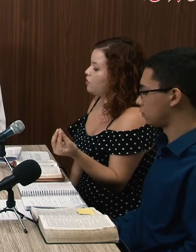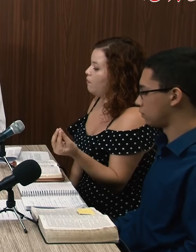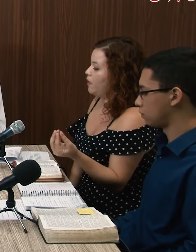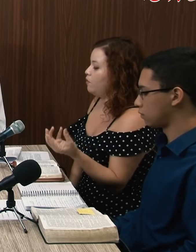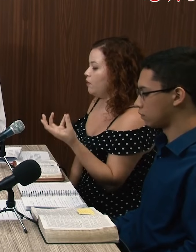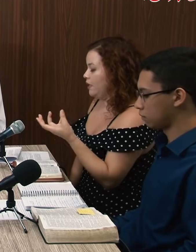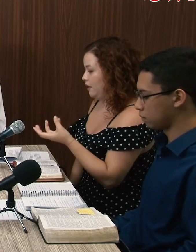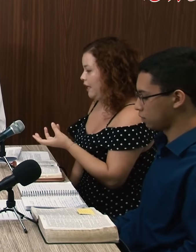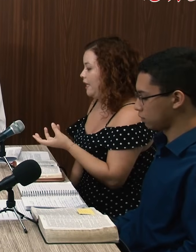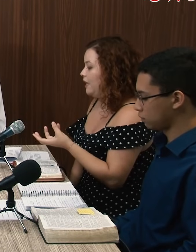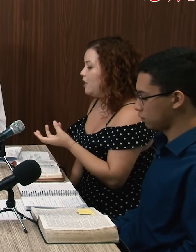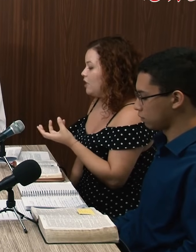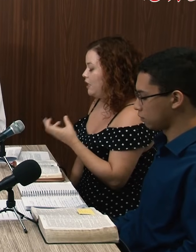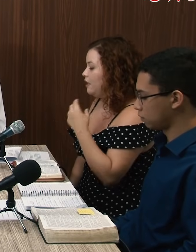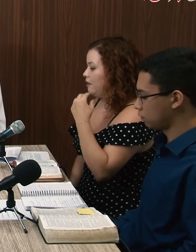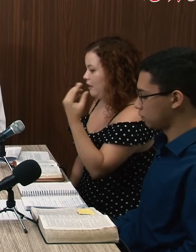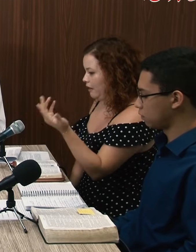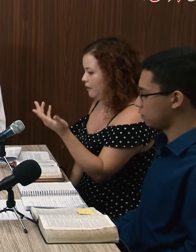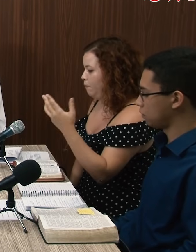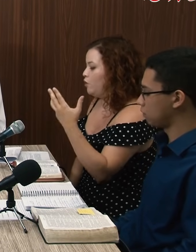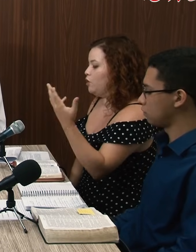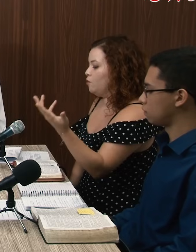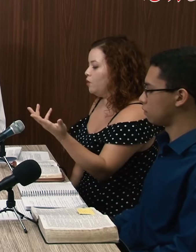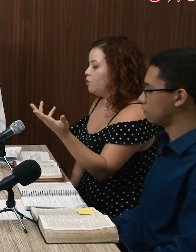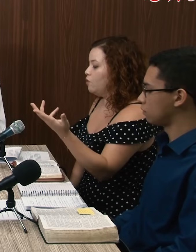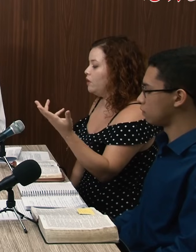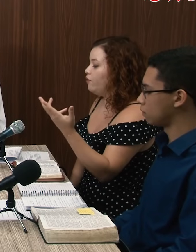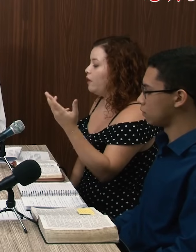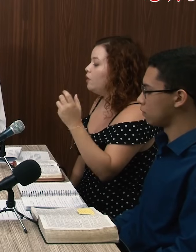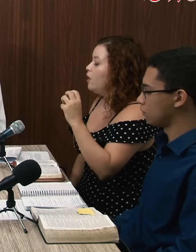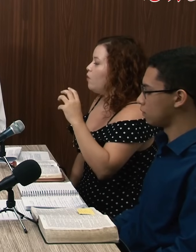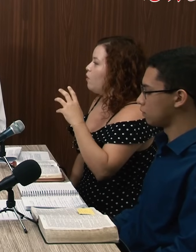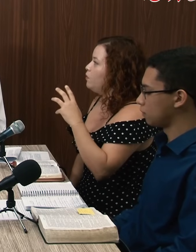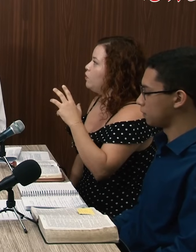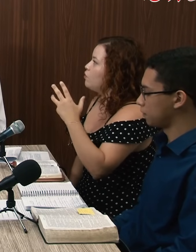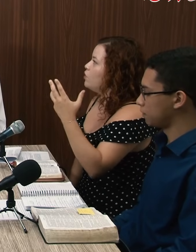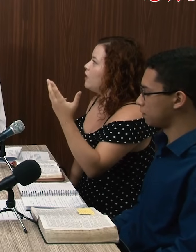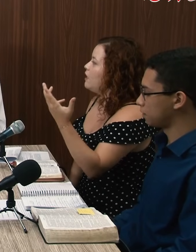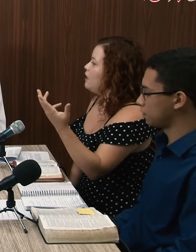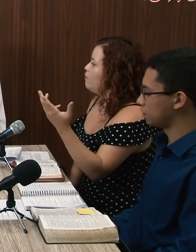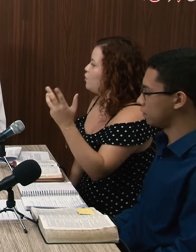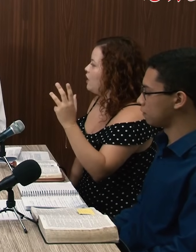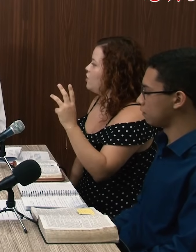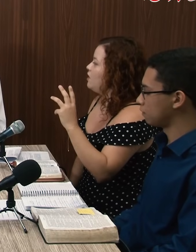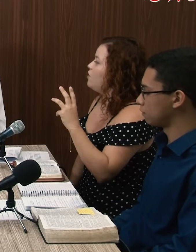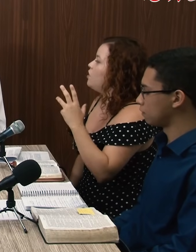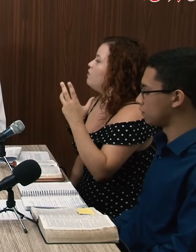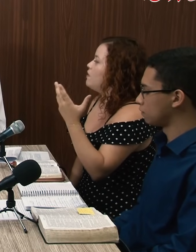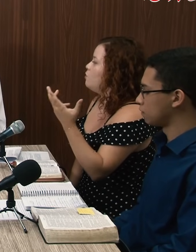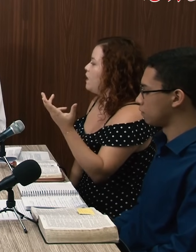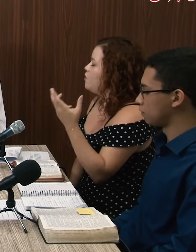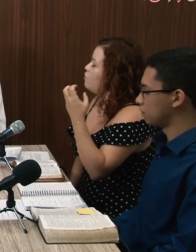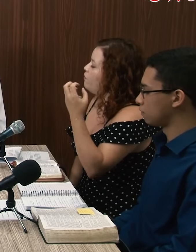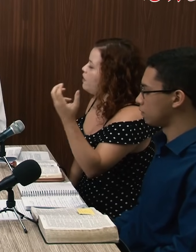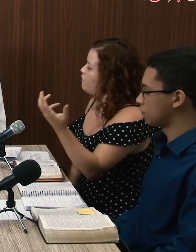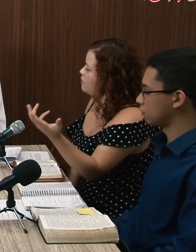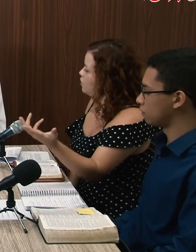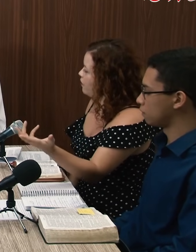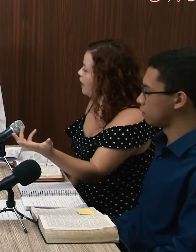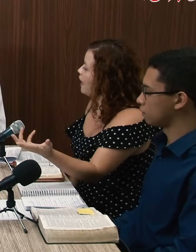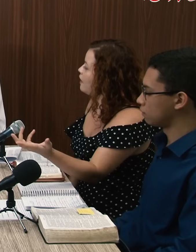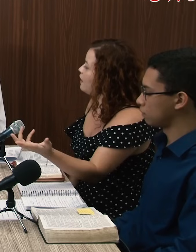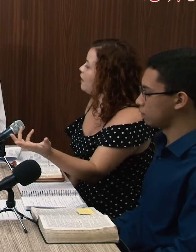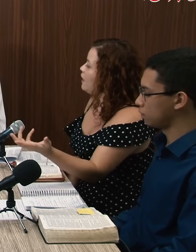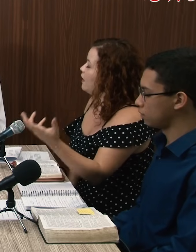Velho Testamento e a igreja ali, né, depois das bodas do Cordeiro, falando como nós gostaríamos, né, de ter tido essa experiência, de ouvir